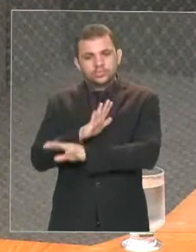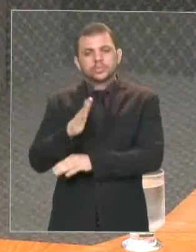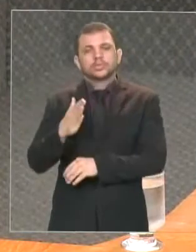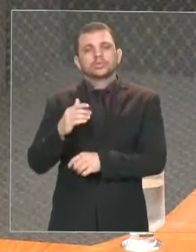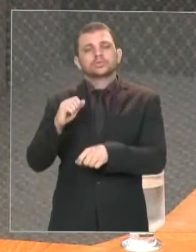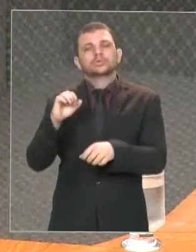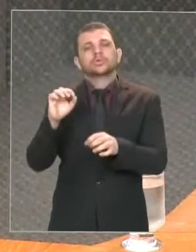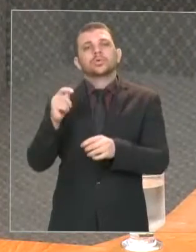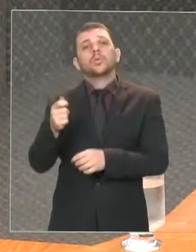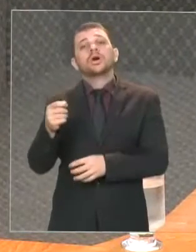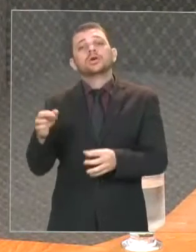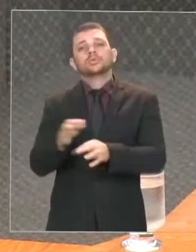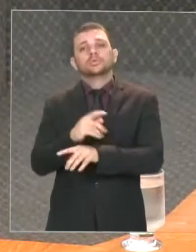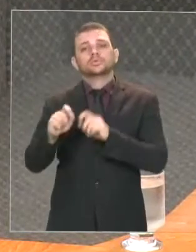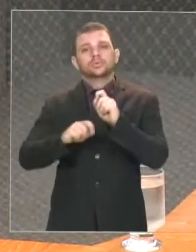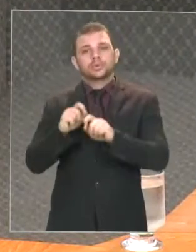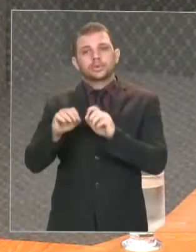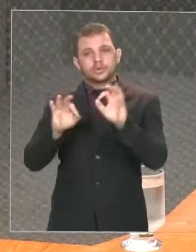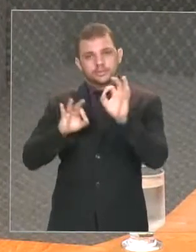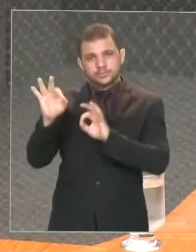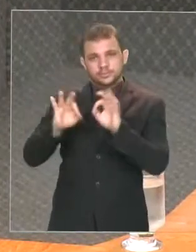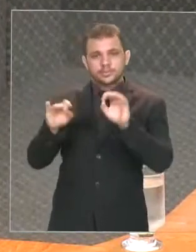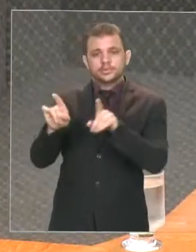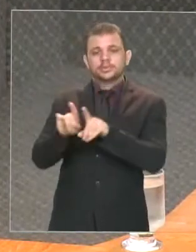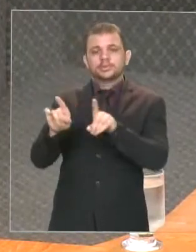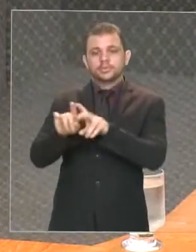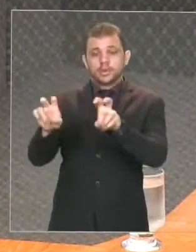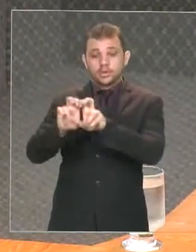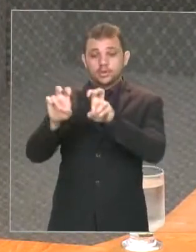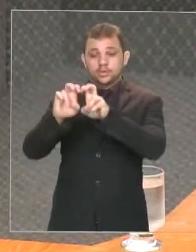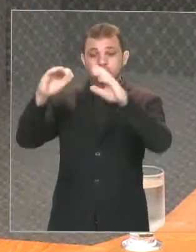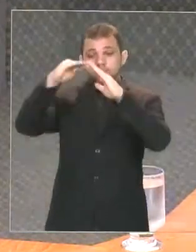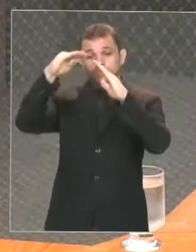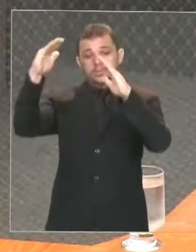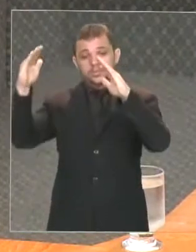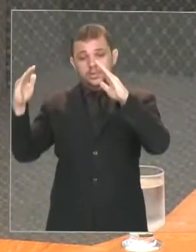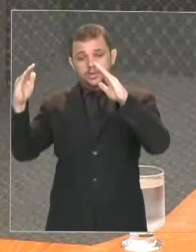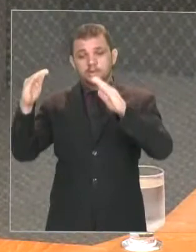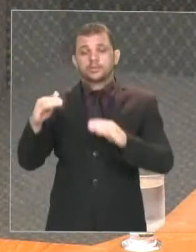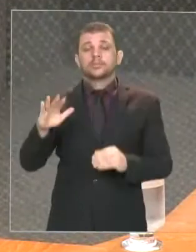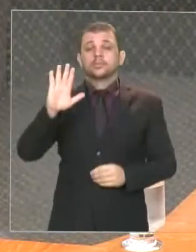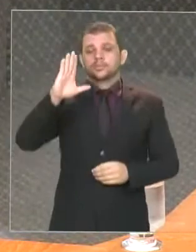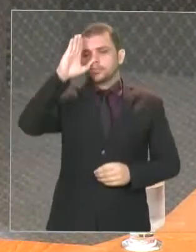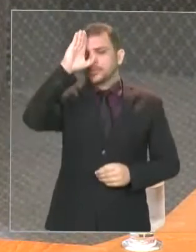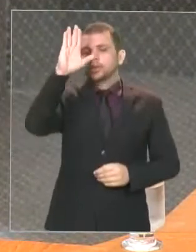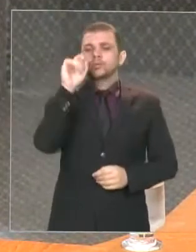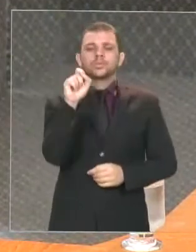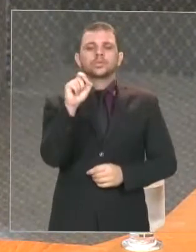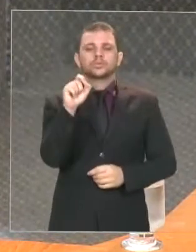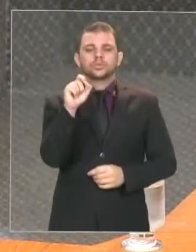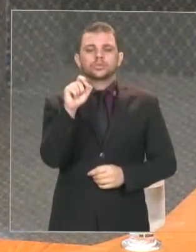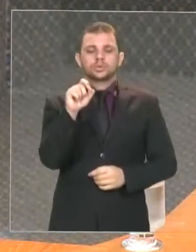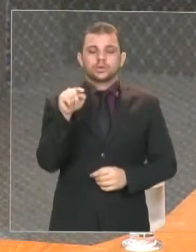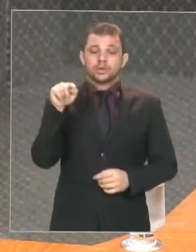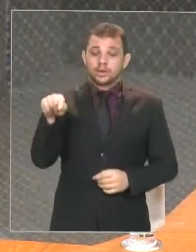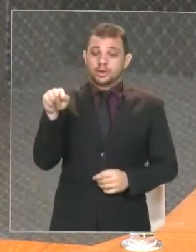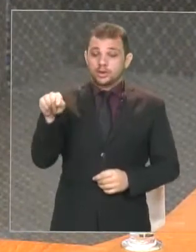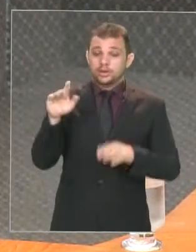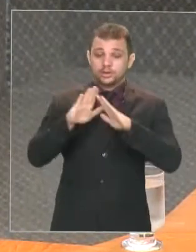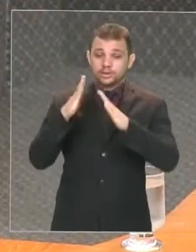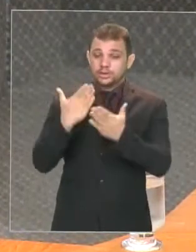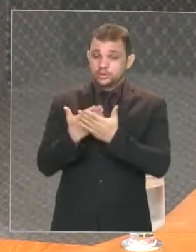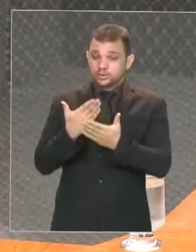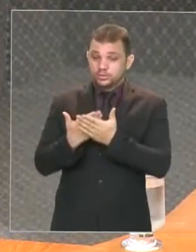governador Flávio Dino, nesse sentido, de fazer a cobertura da quadra, mas o mais importante, que a Escola Sertão Maranhense do município de